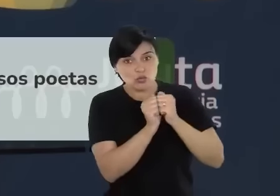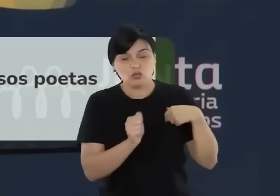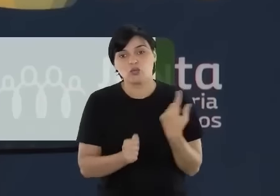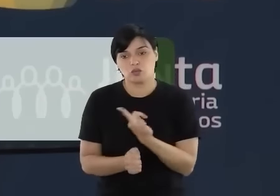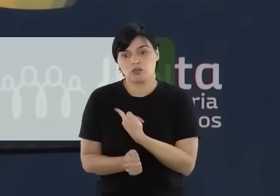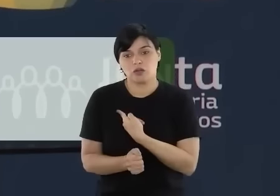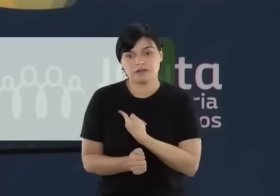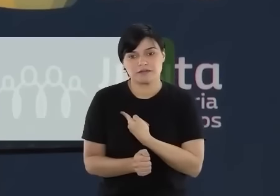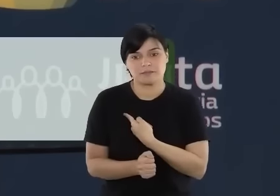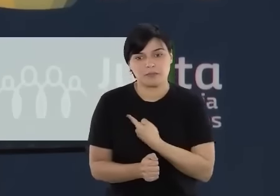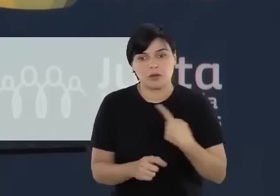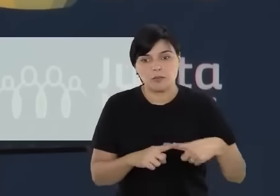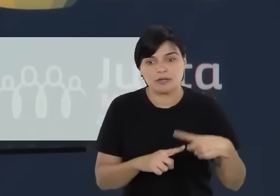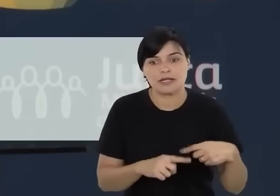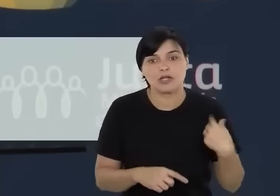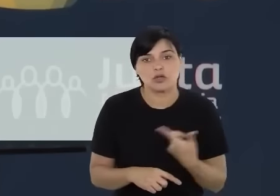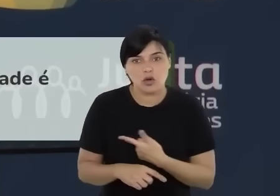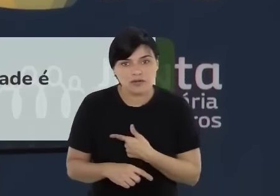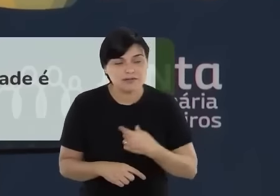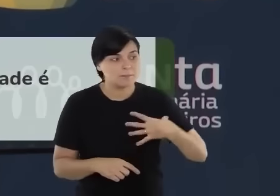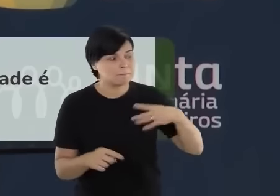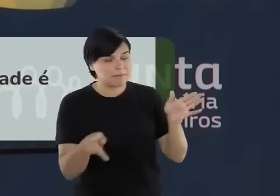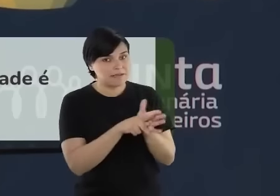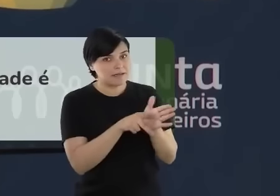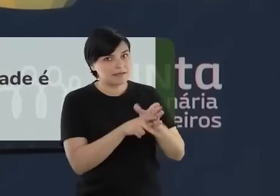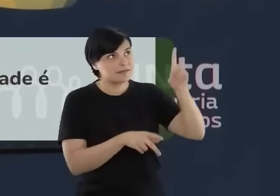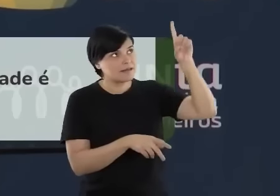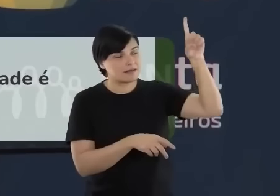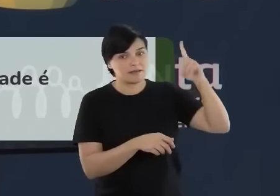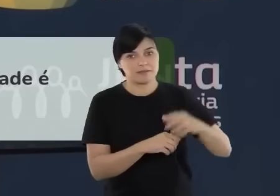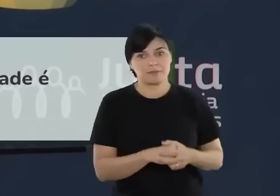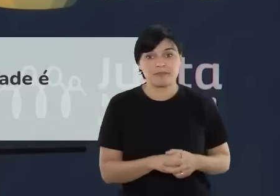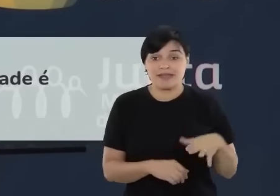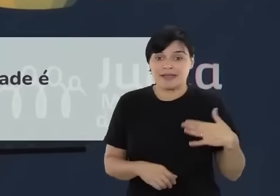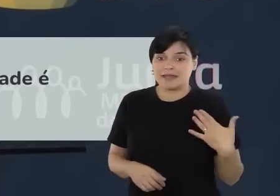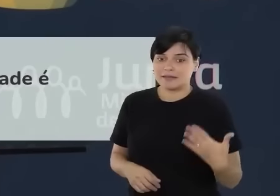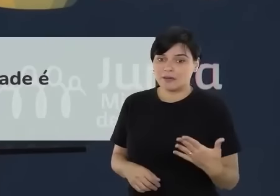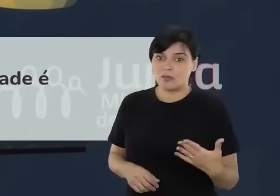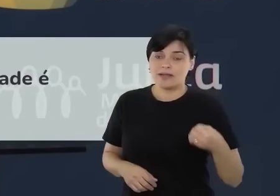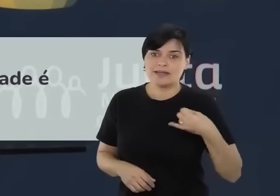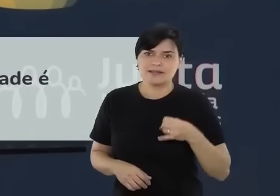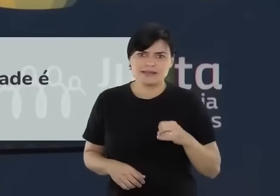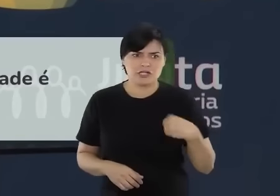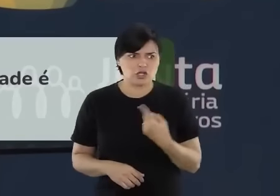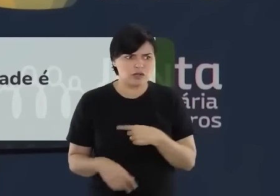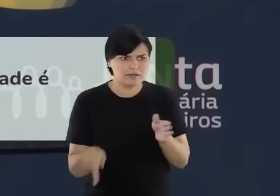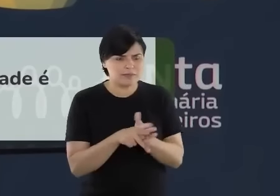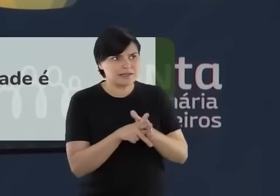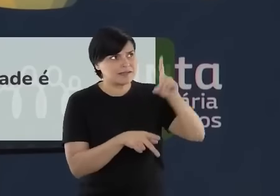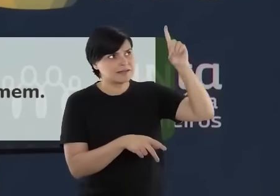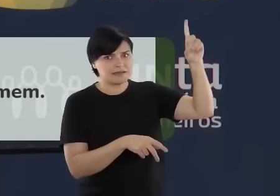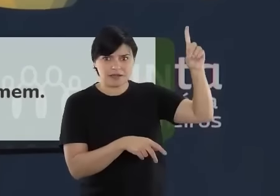vossos poetas têm dito porque dele somos também geração Sendo pois geração de Deus não devemos pensar que a divindade é